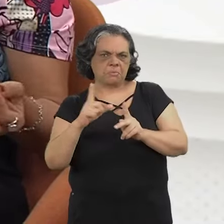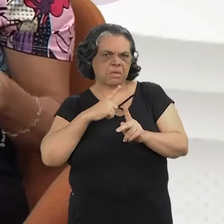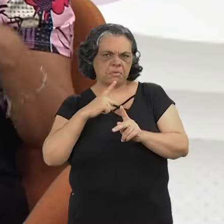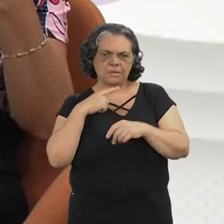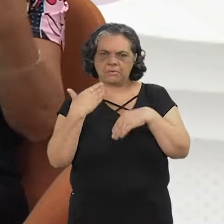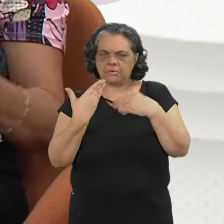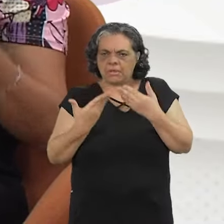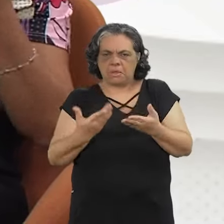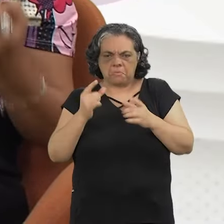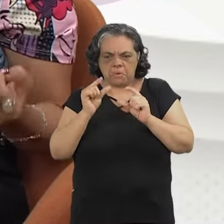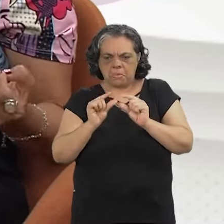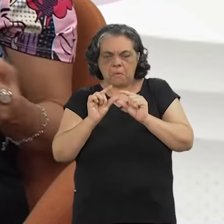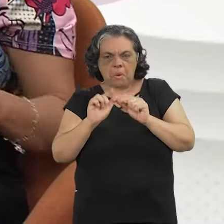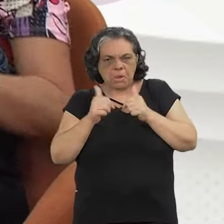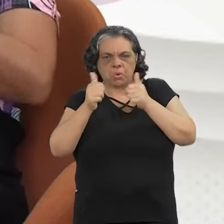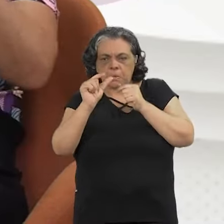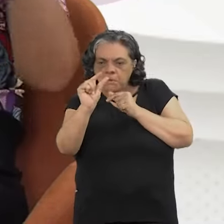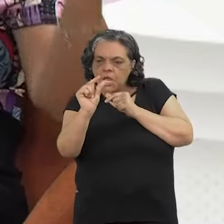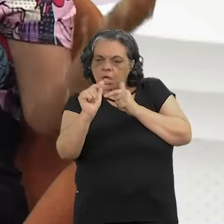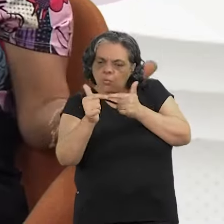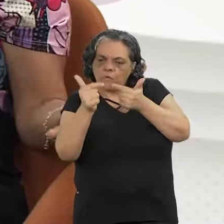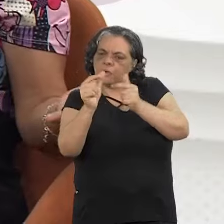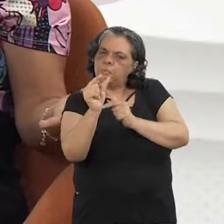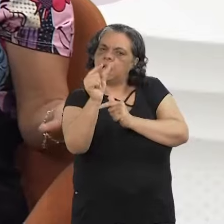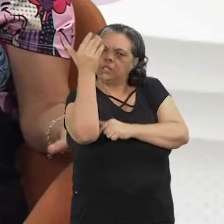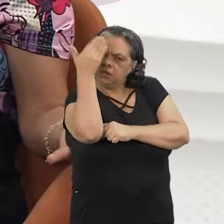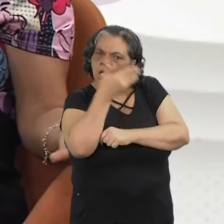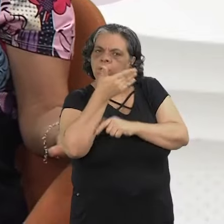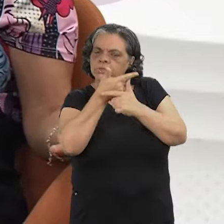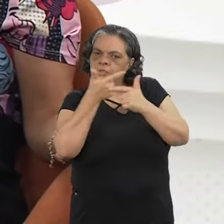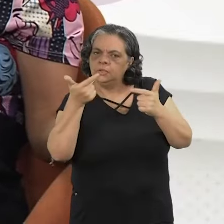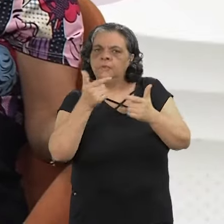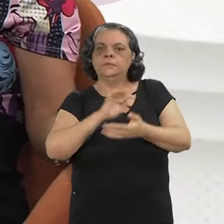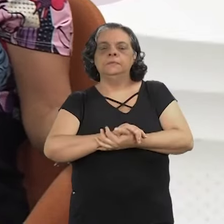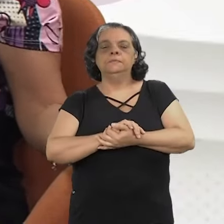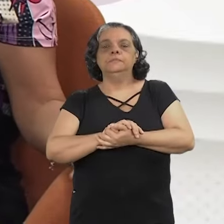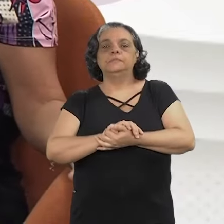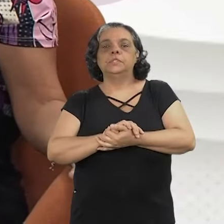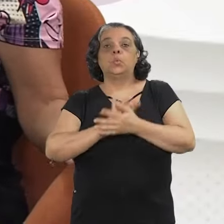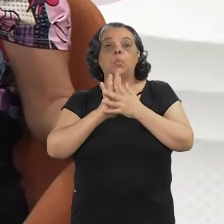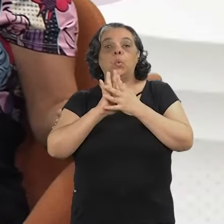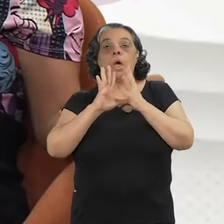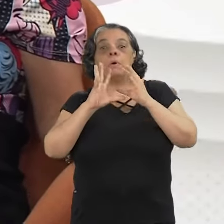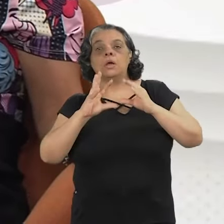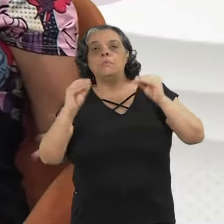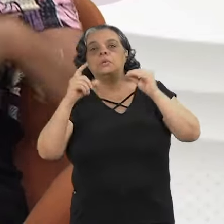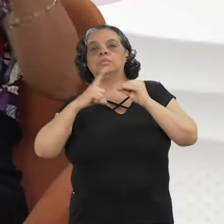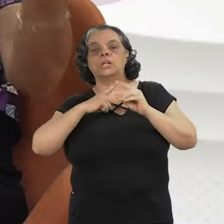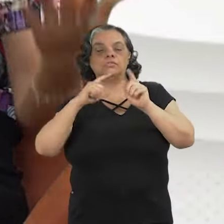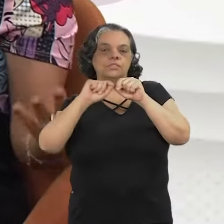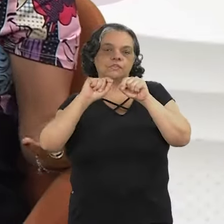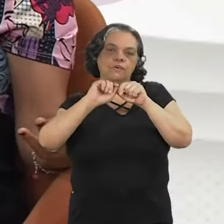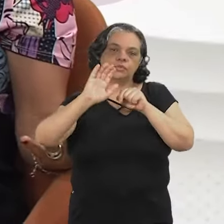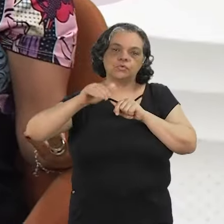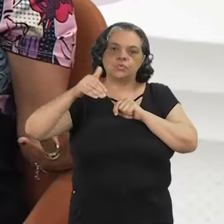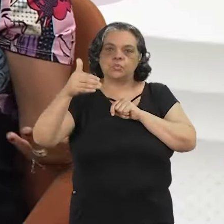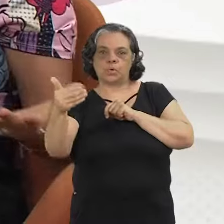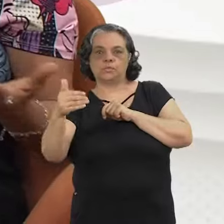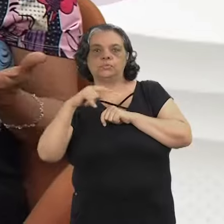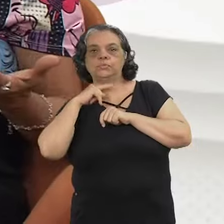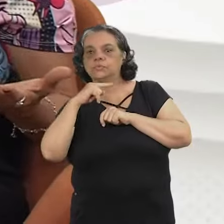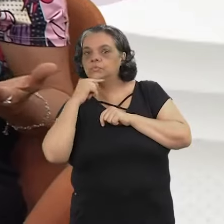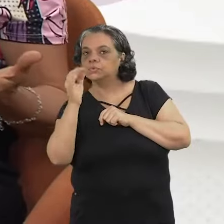pequena o avanço é muito pequeno diante do tamanho da da do apagamento que a gente faz quando não democratiza essa